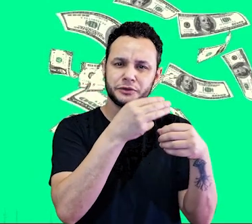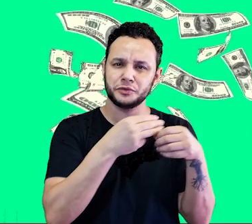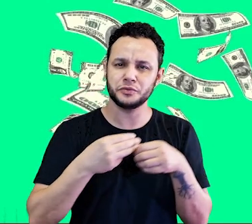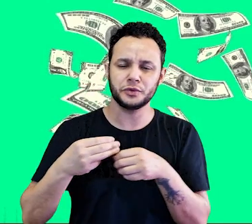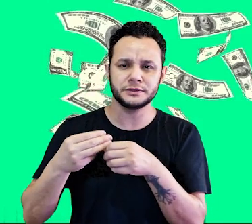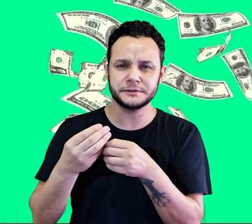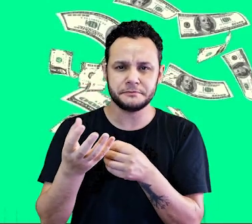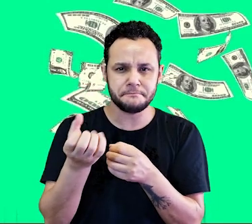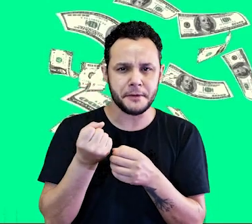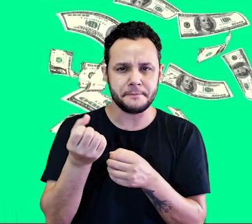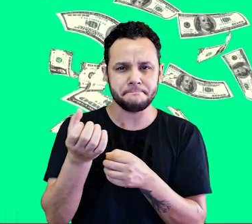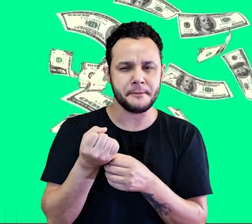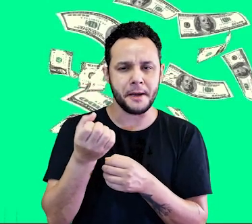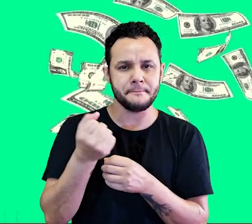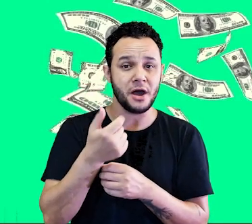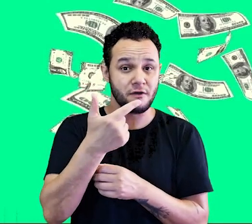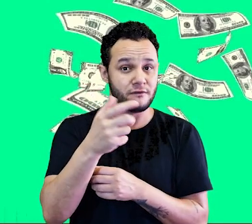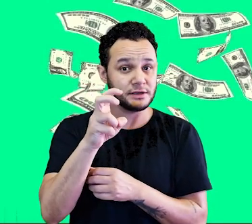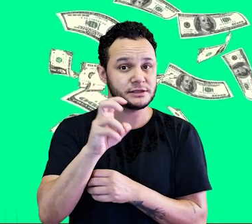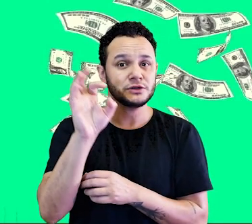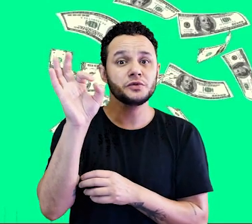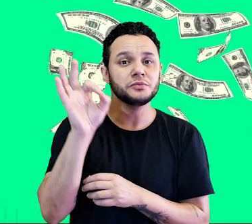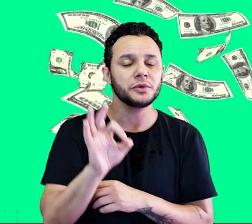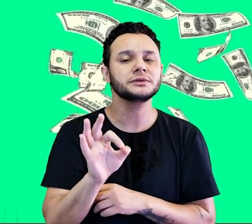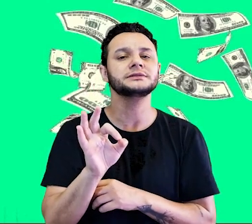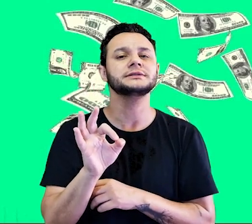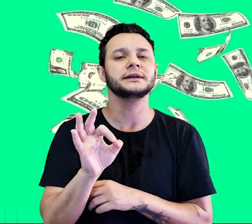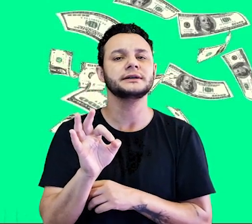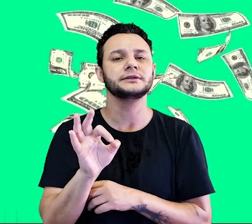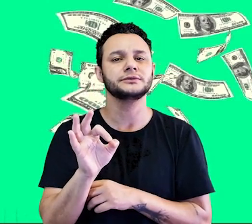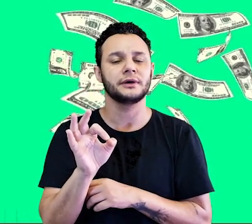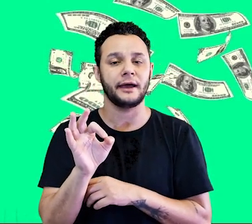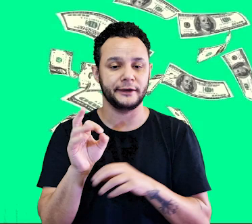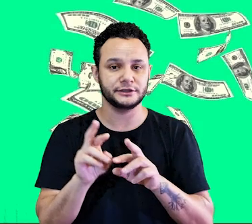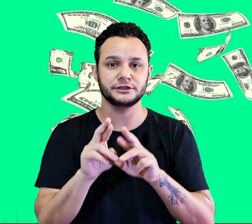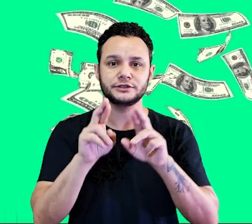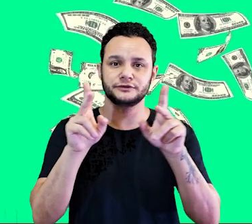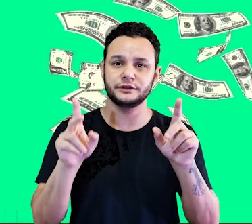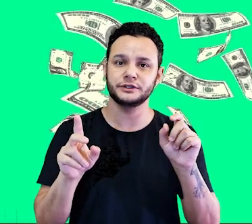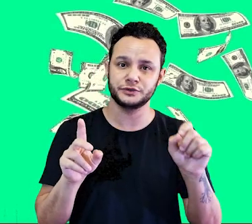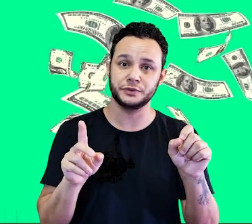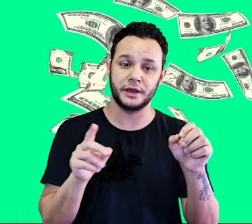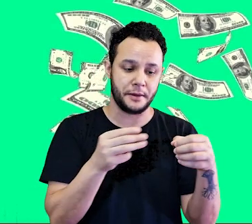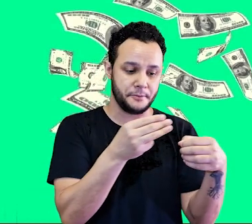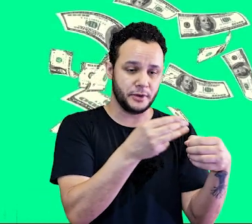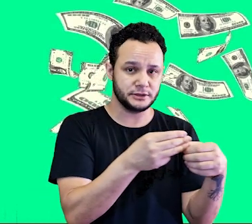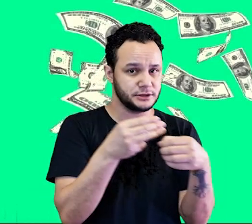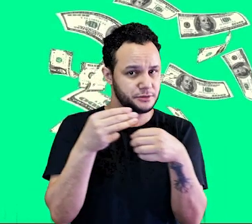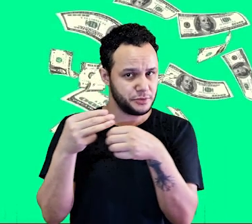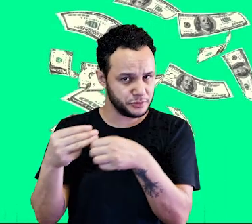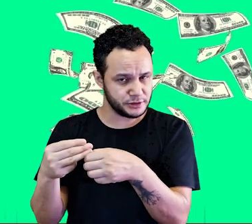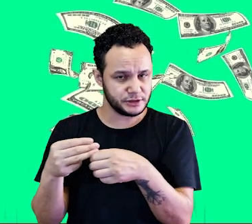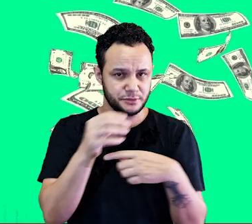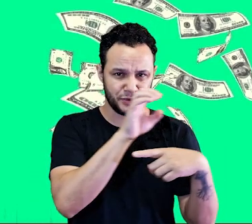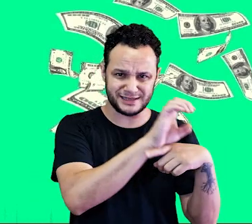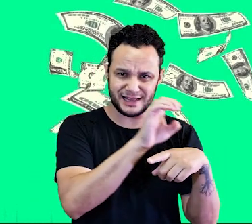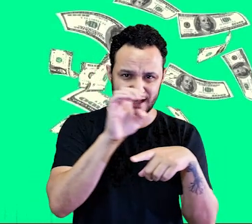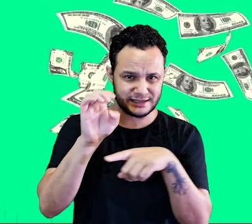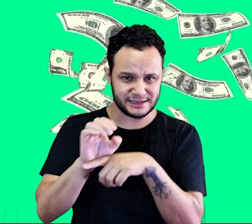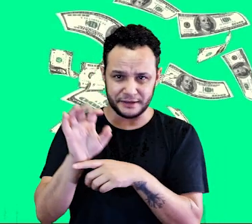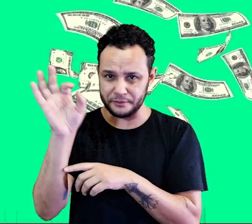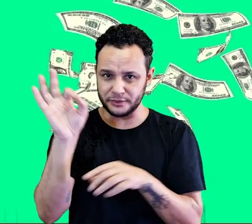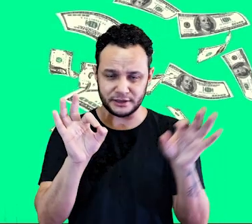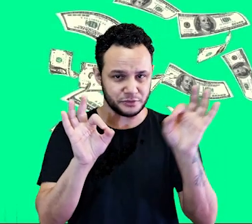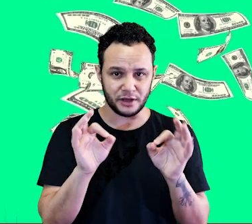arrecadar 25% da sua receita, é óbvio que é diferente essa porcentagem, né, de município para município,